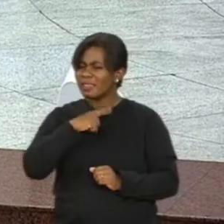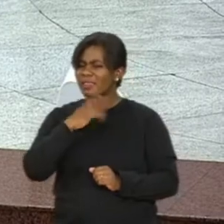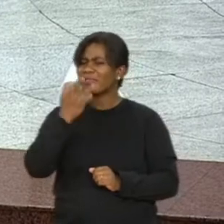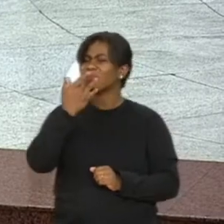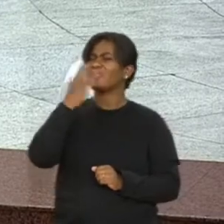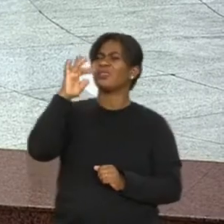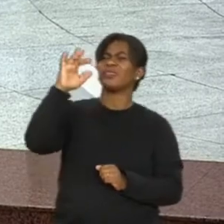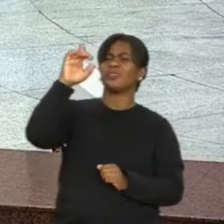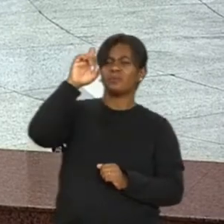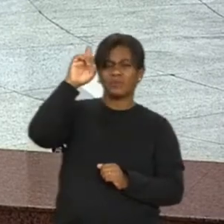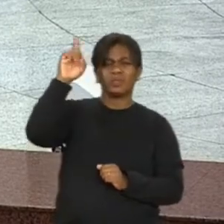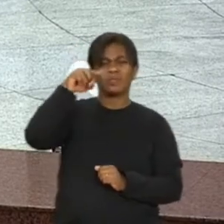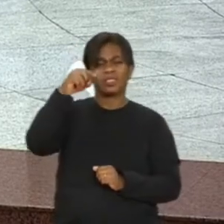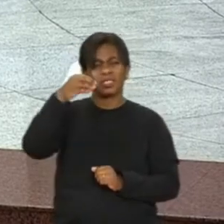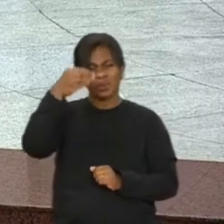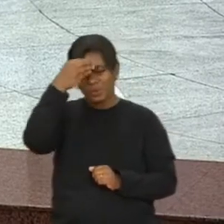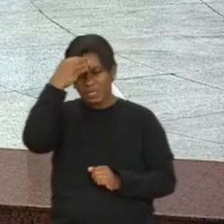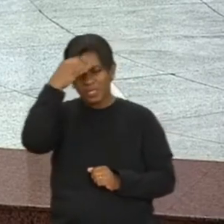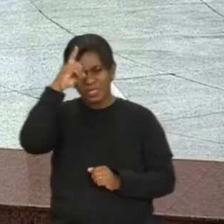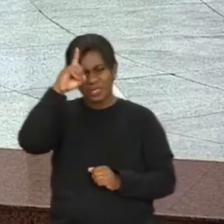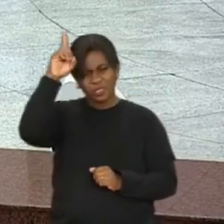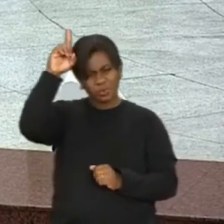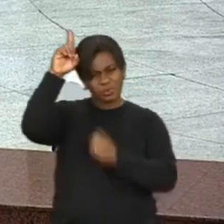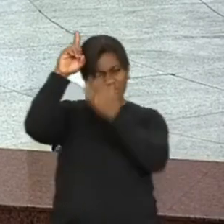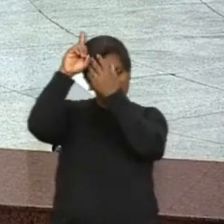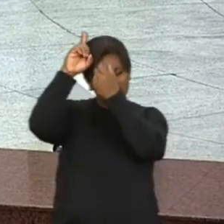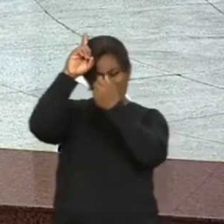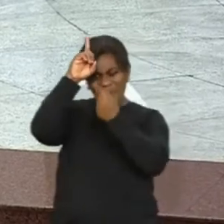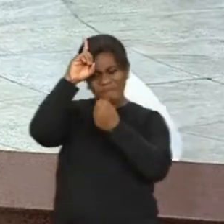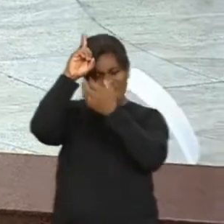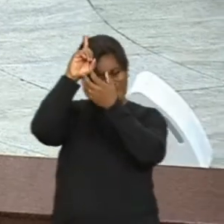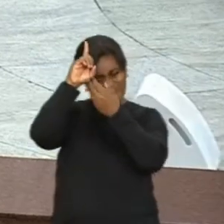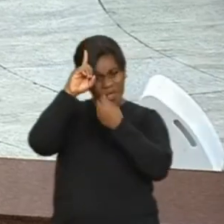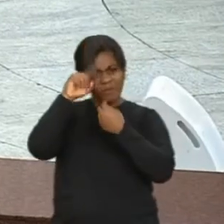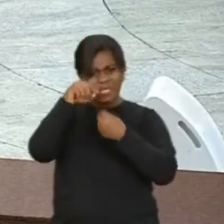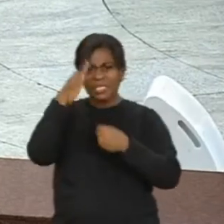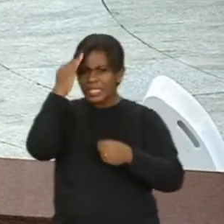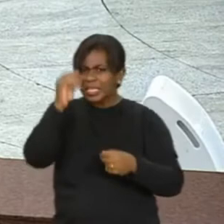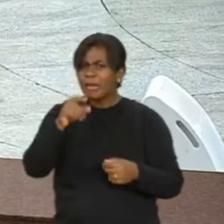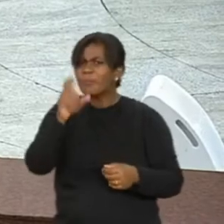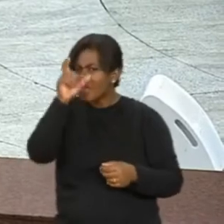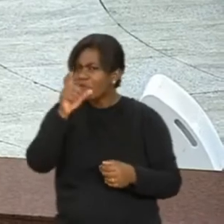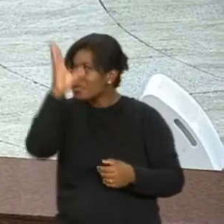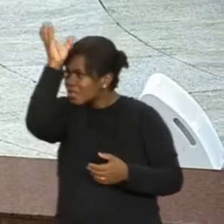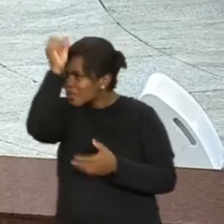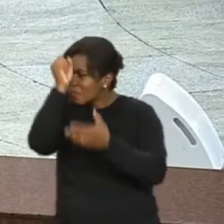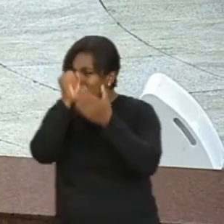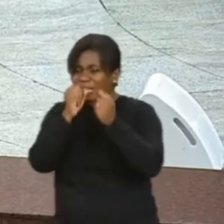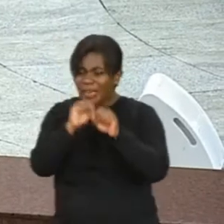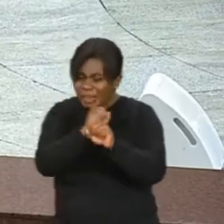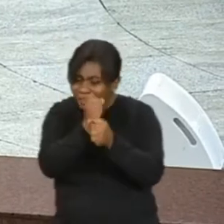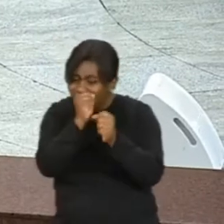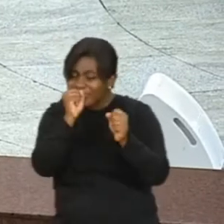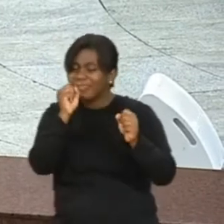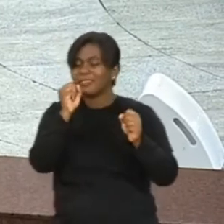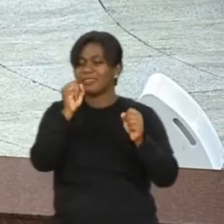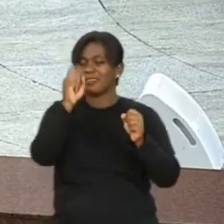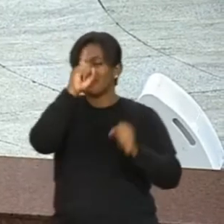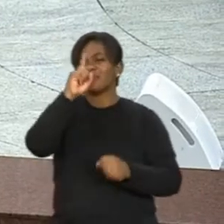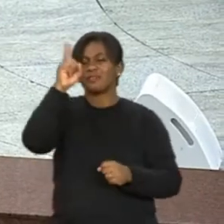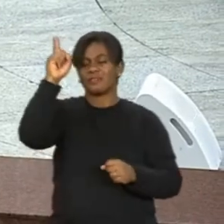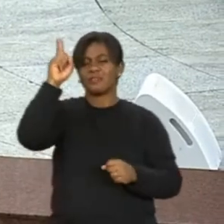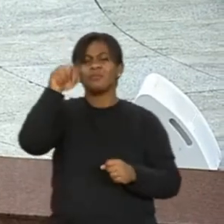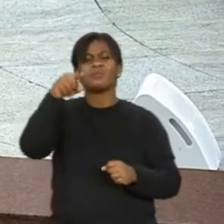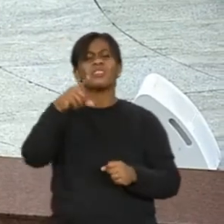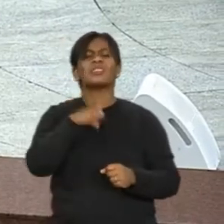tem a consciência do Deus que você busca? Você sabe quem você está buscando aqui? Você sabe a grandeza disso? De